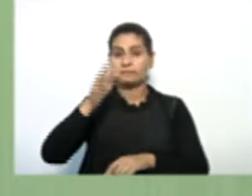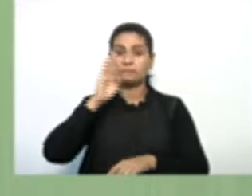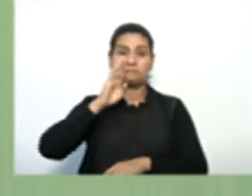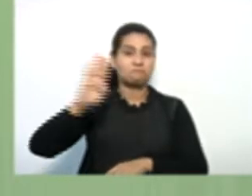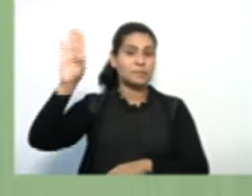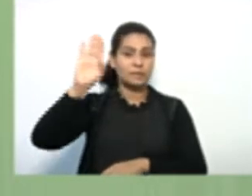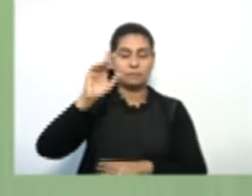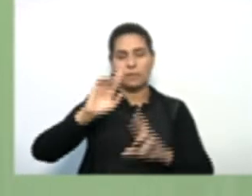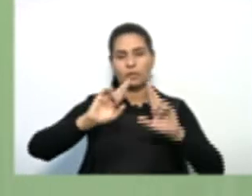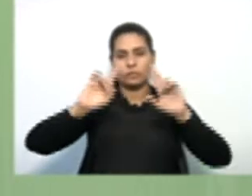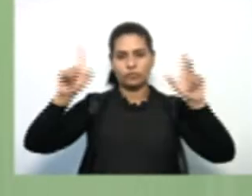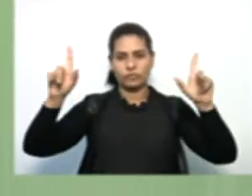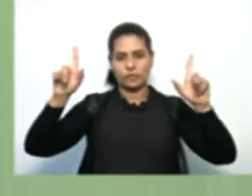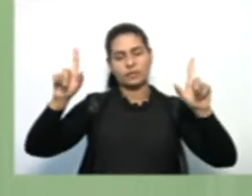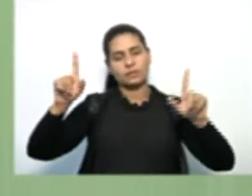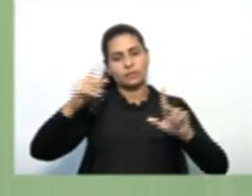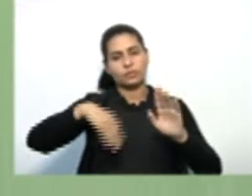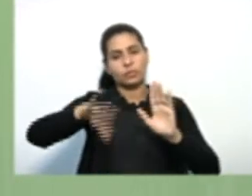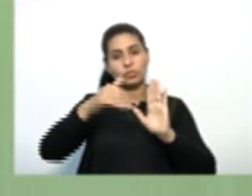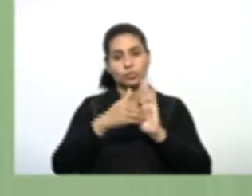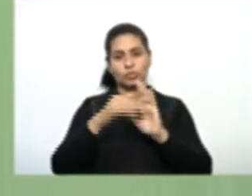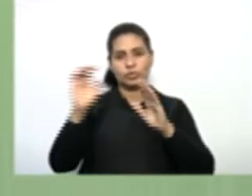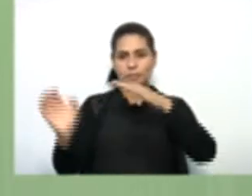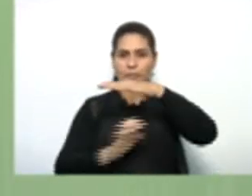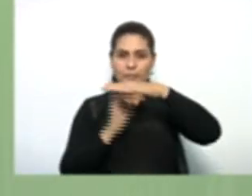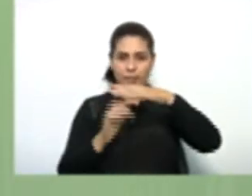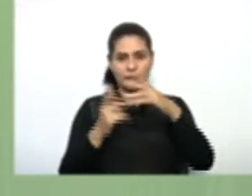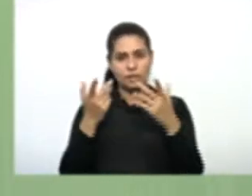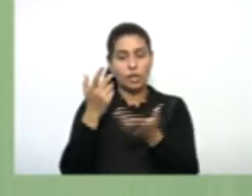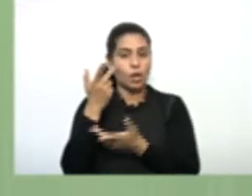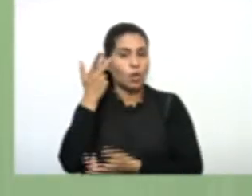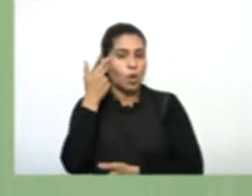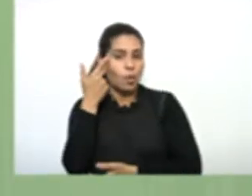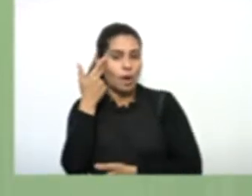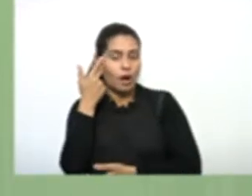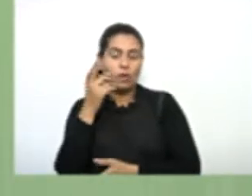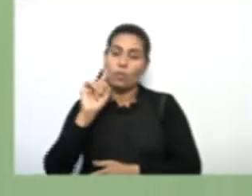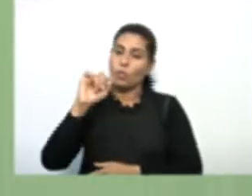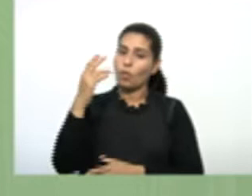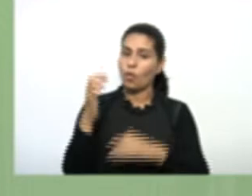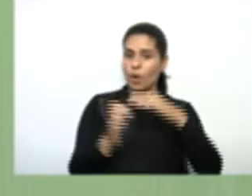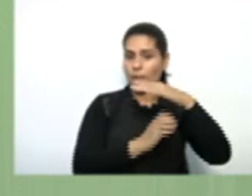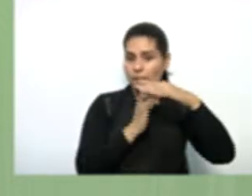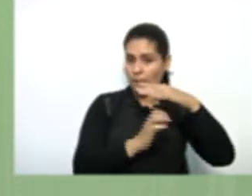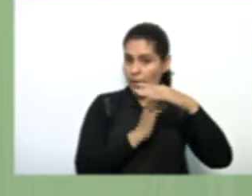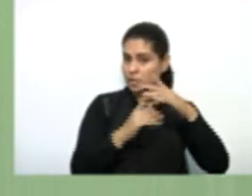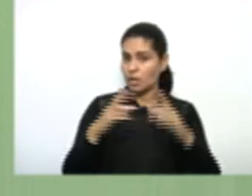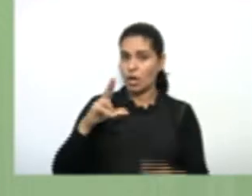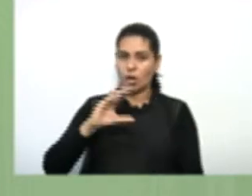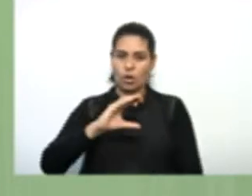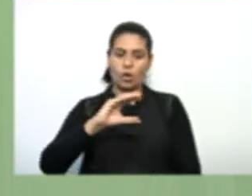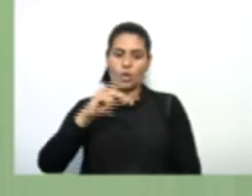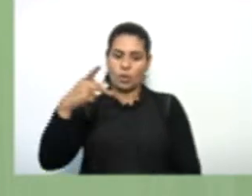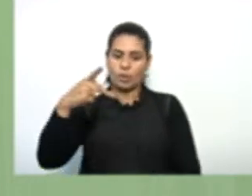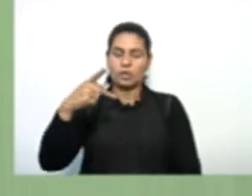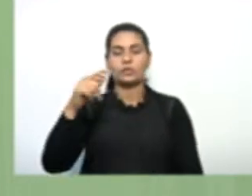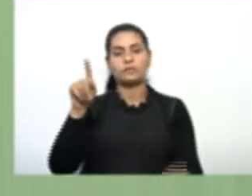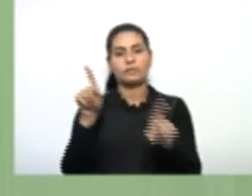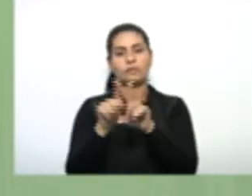principais diferenças de uma empresa comum para a empresa cooperativa. Porque